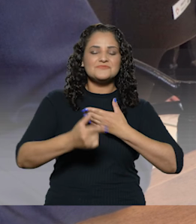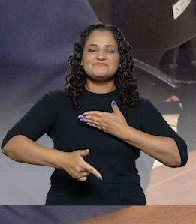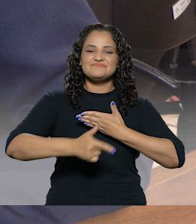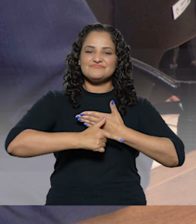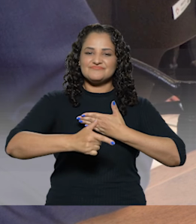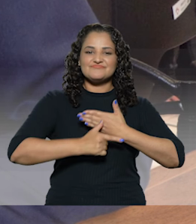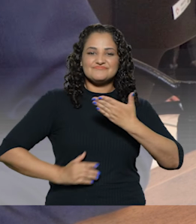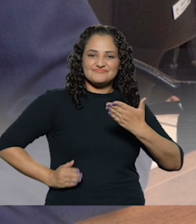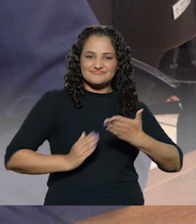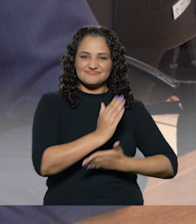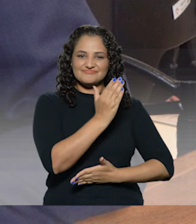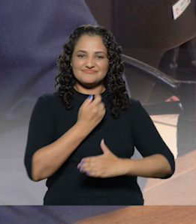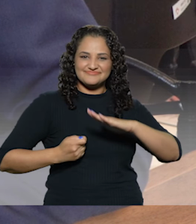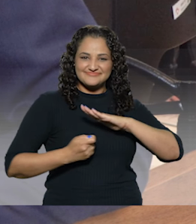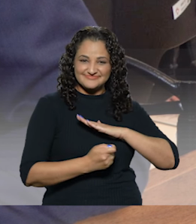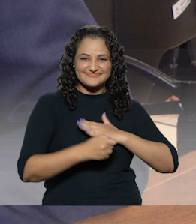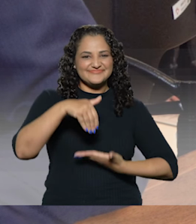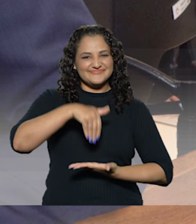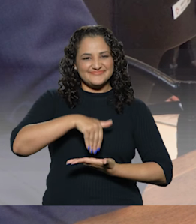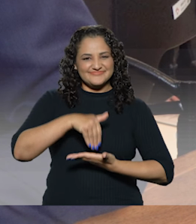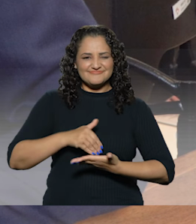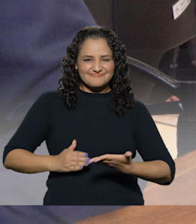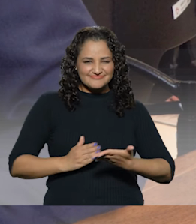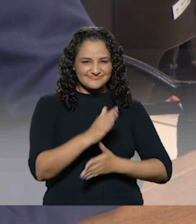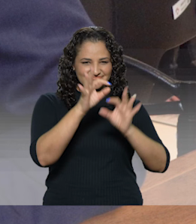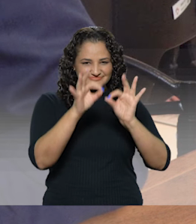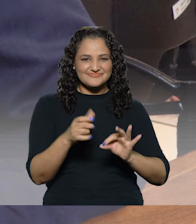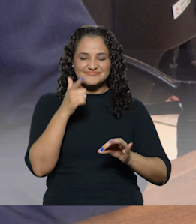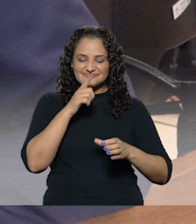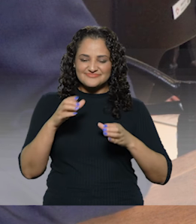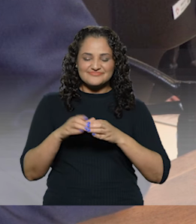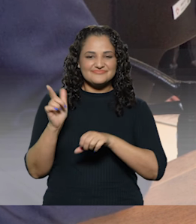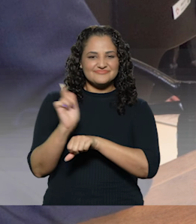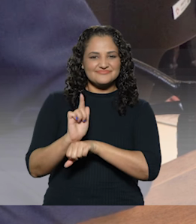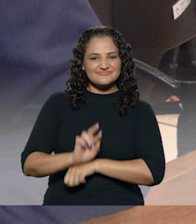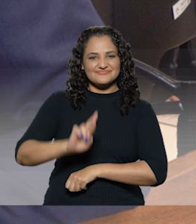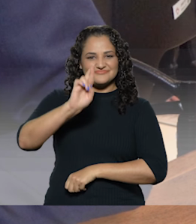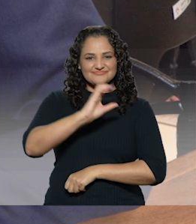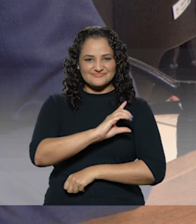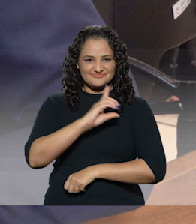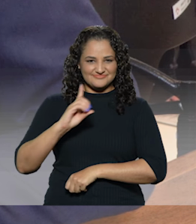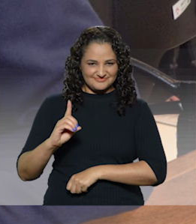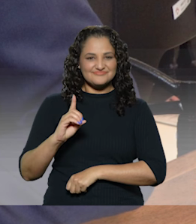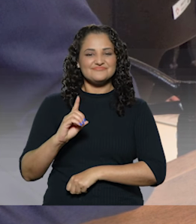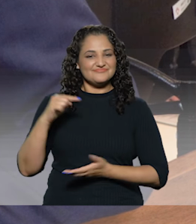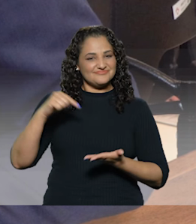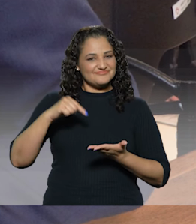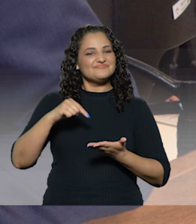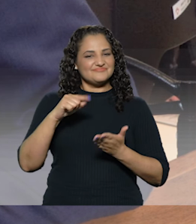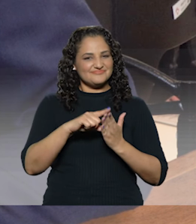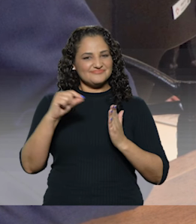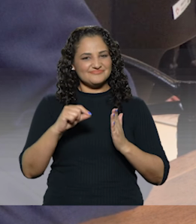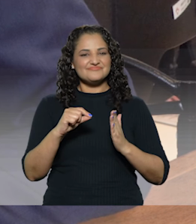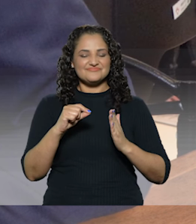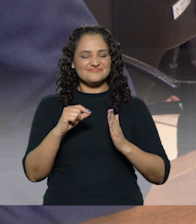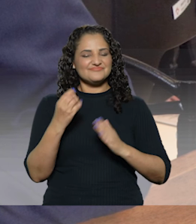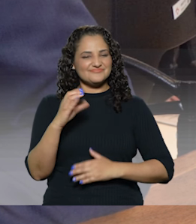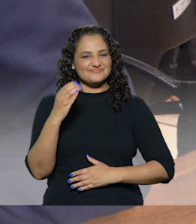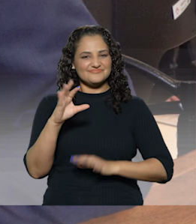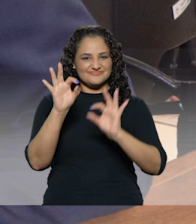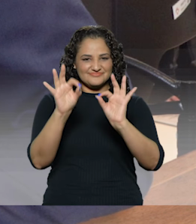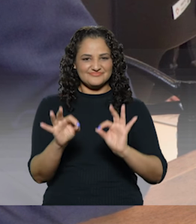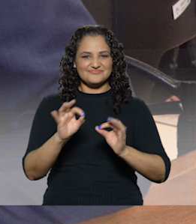conhecimento à discussão, tem o papel de aprovação do investimento. E por fim, se for aprovado, o time de gestão é responsável por coordenar a aquisição e alocação desse